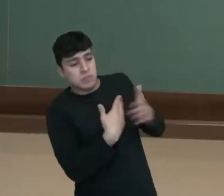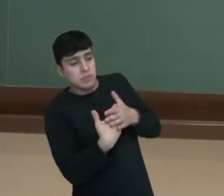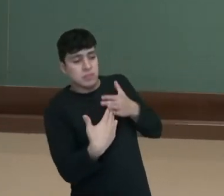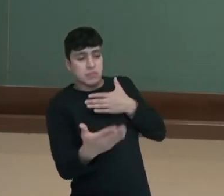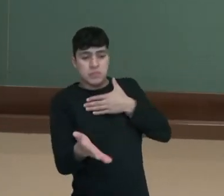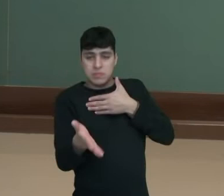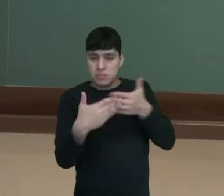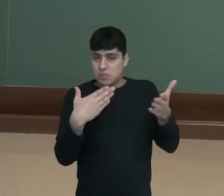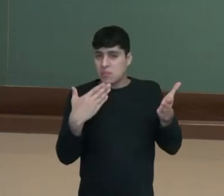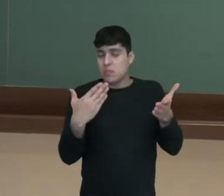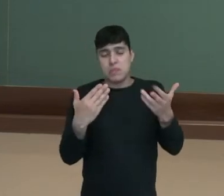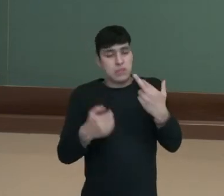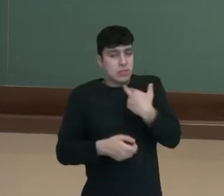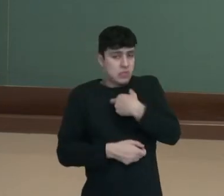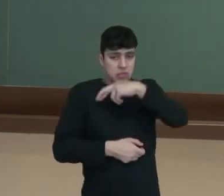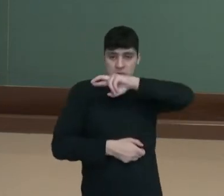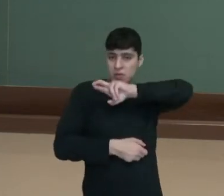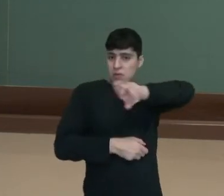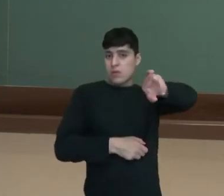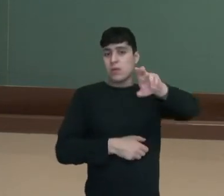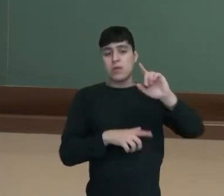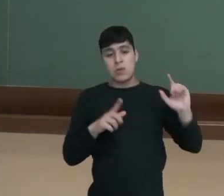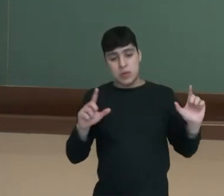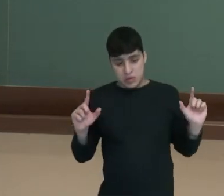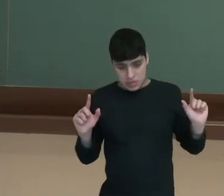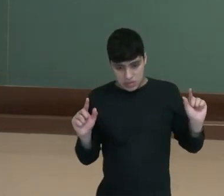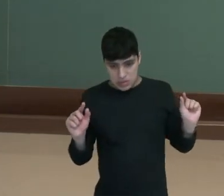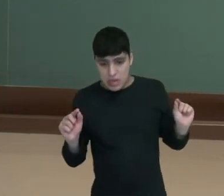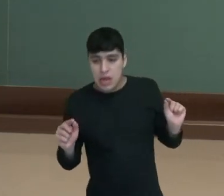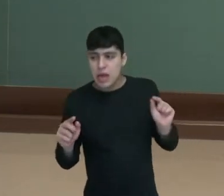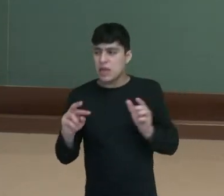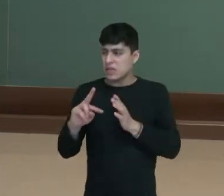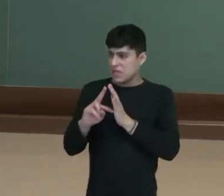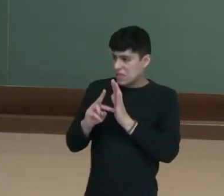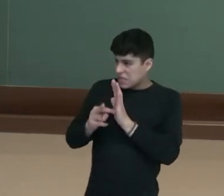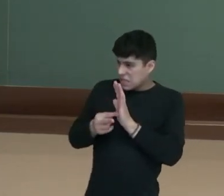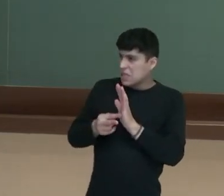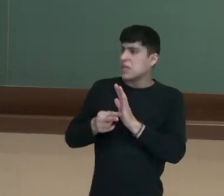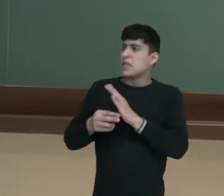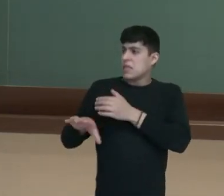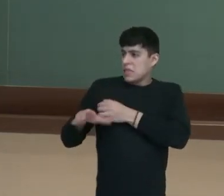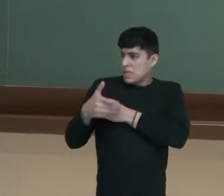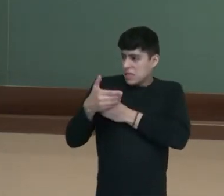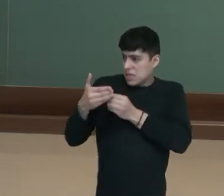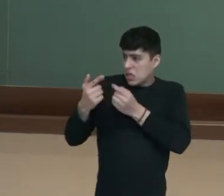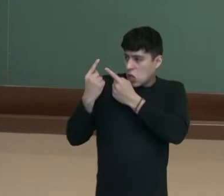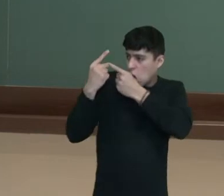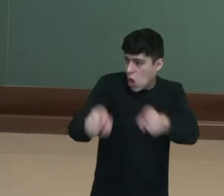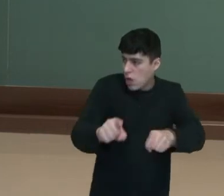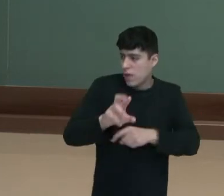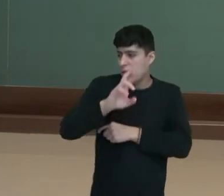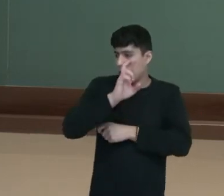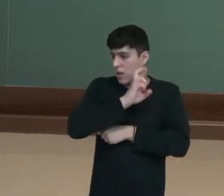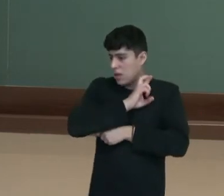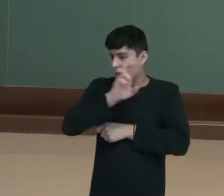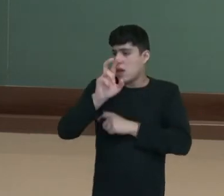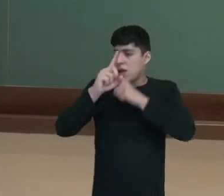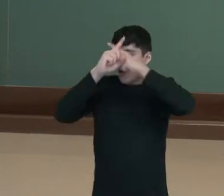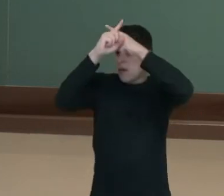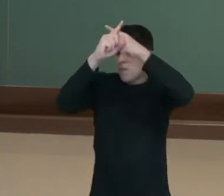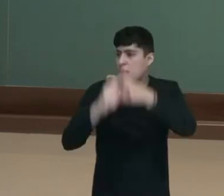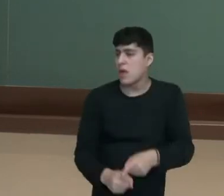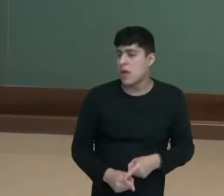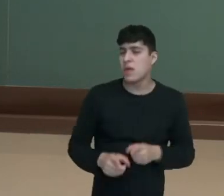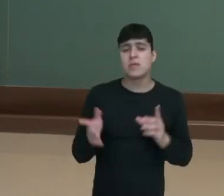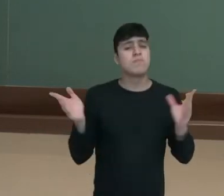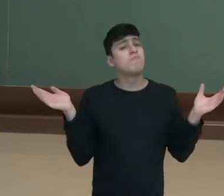né? Não significa que o Estado assim, é contrário a religiões, nega religiões,